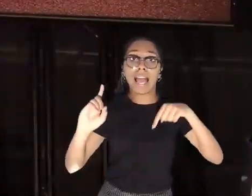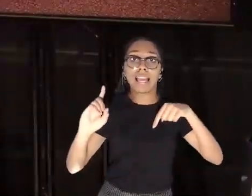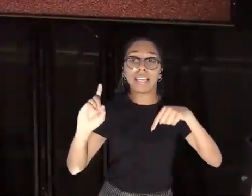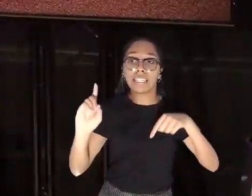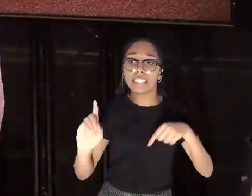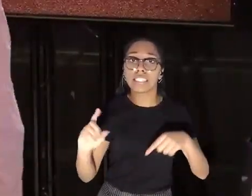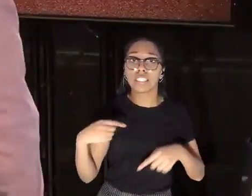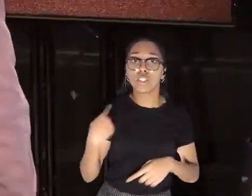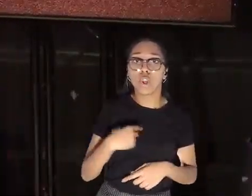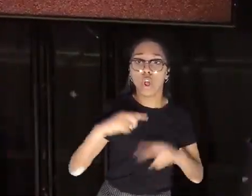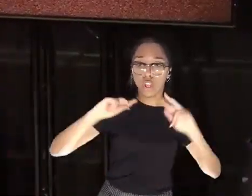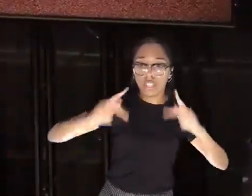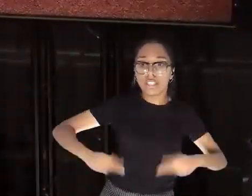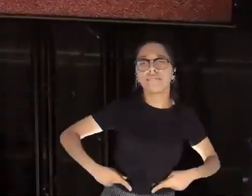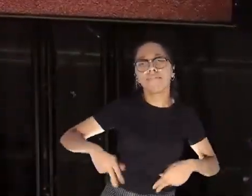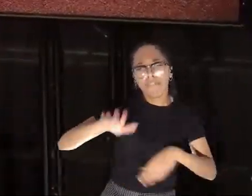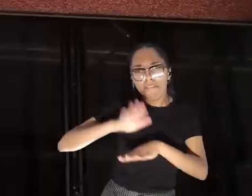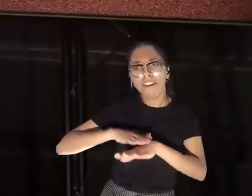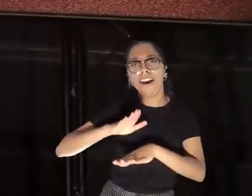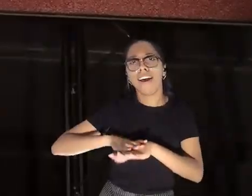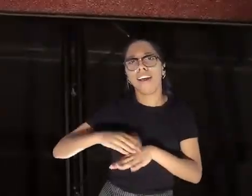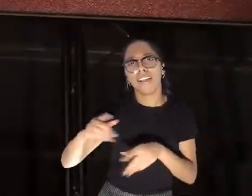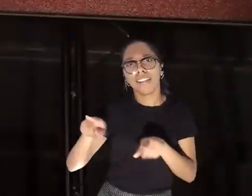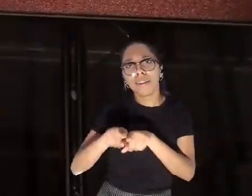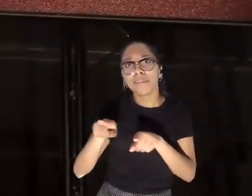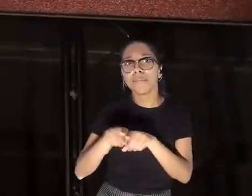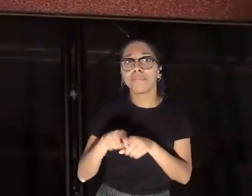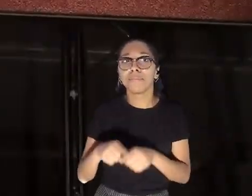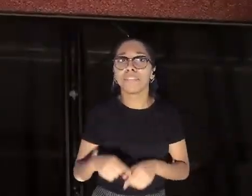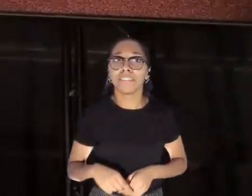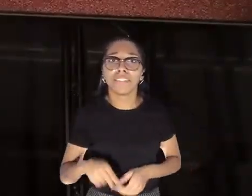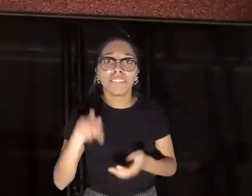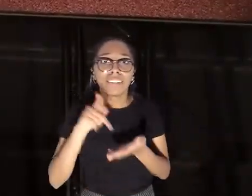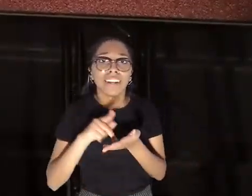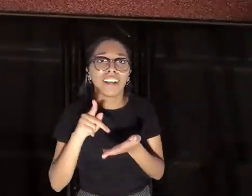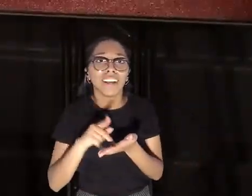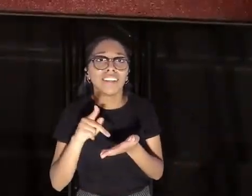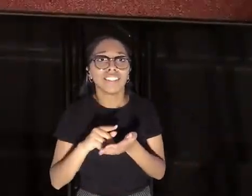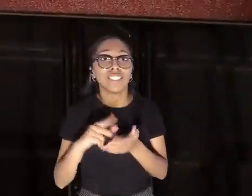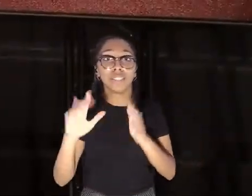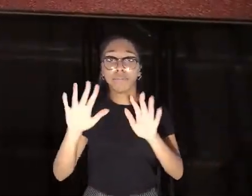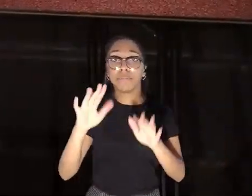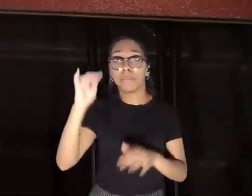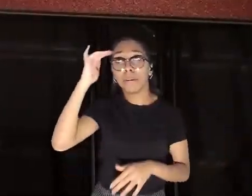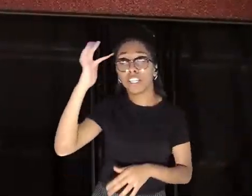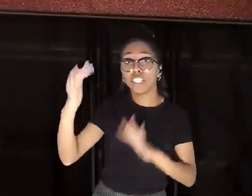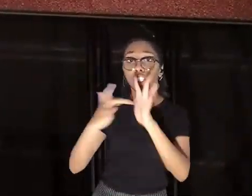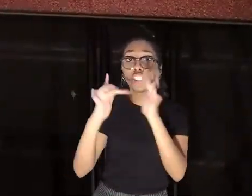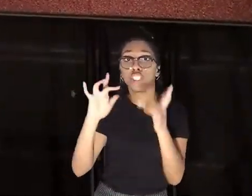poderosas. Não, né? Você assistiria uma live de Jesus no YouTube? Ô, meu pai.